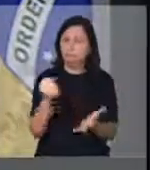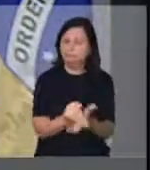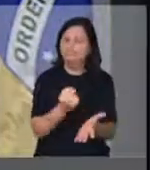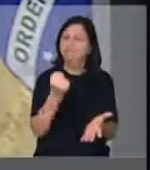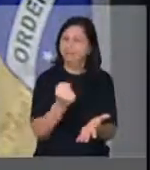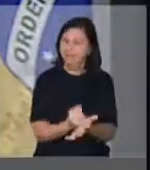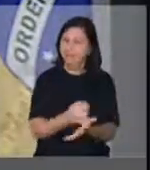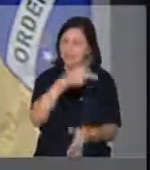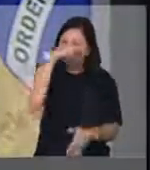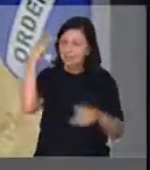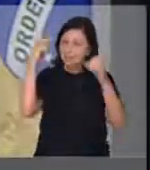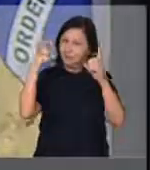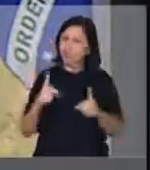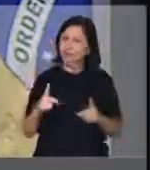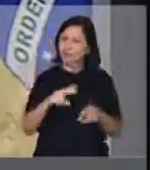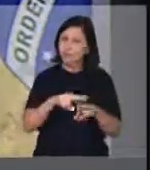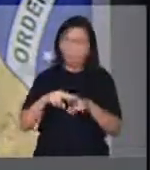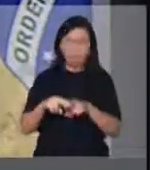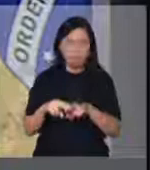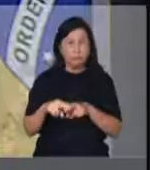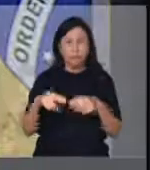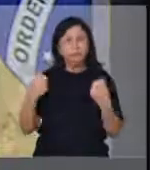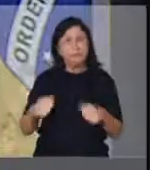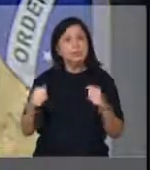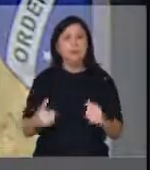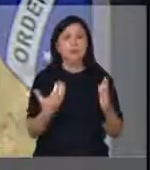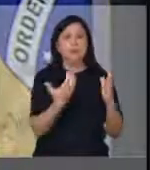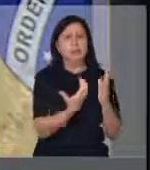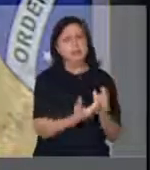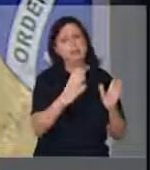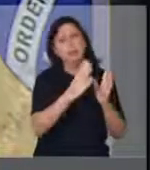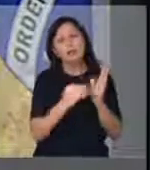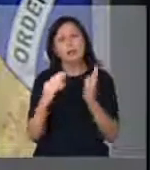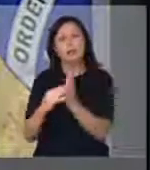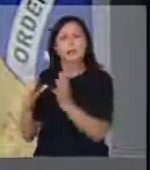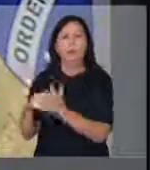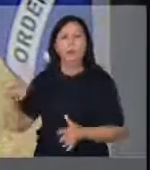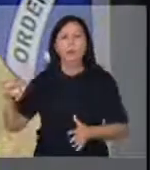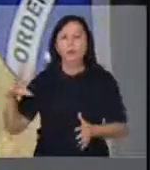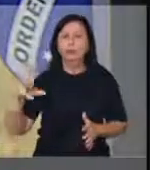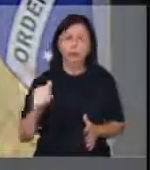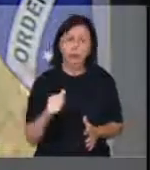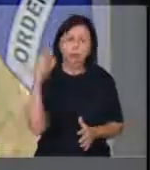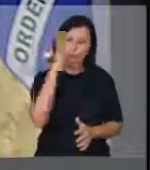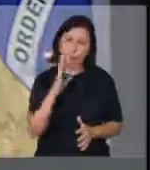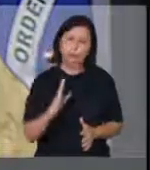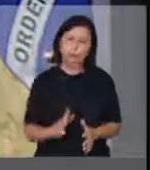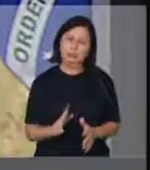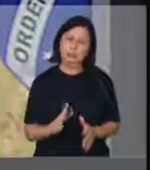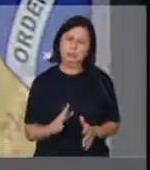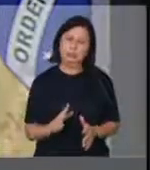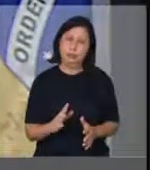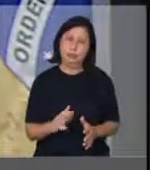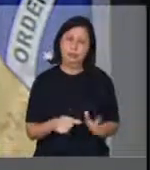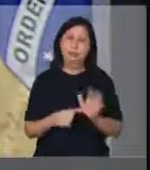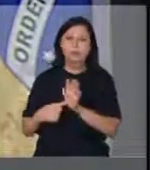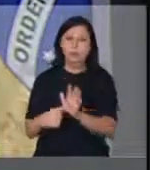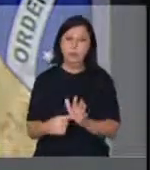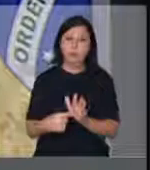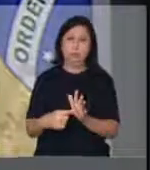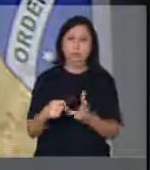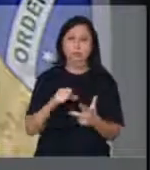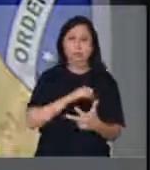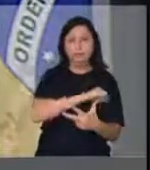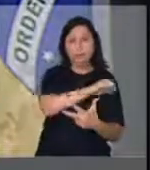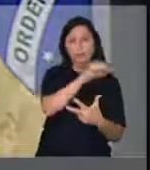câmara dos deputados tem que dar essa demonstração esse exemplo para todos os brasileiros mostrando que o poder legislativo é um poder que está atento a essas demandas e